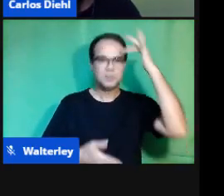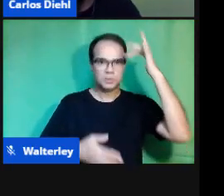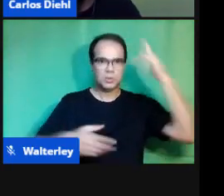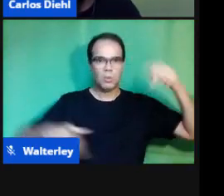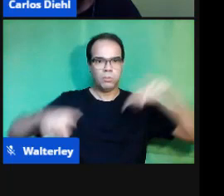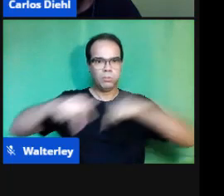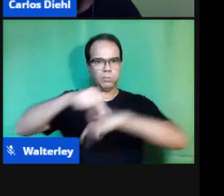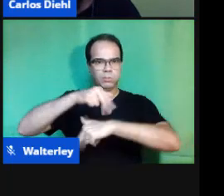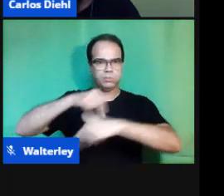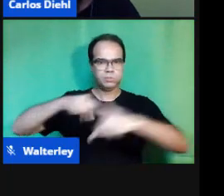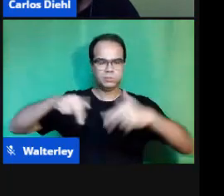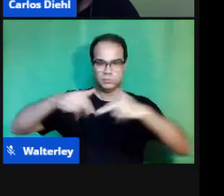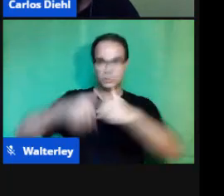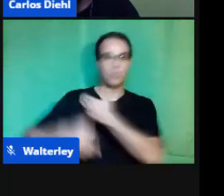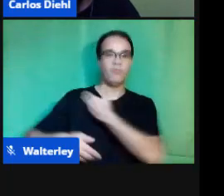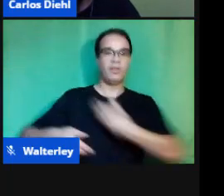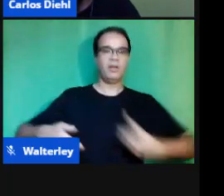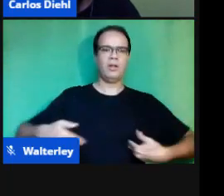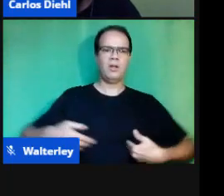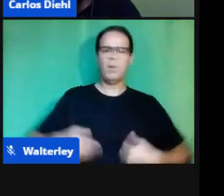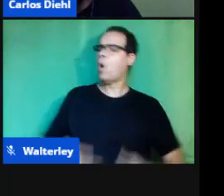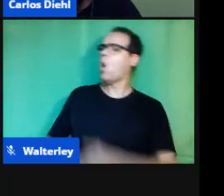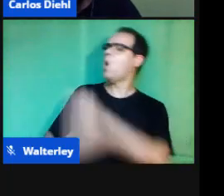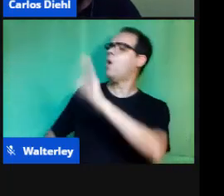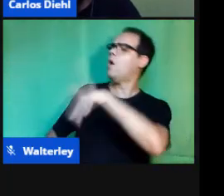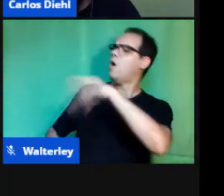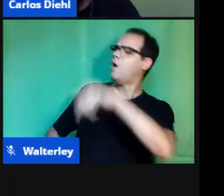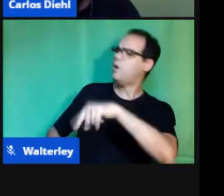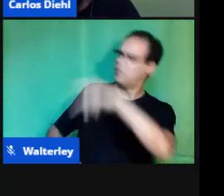pelos governantes para pressionar